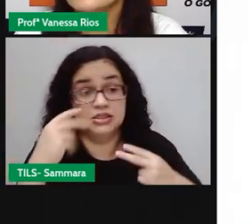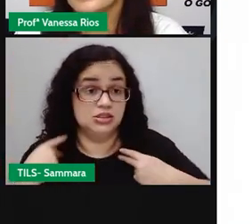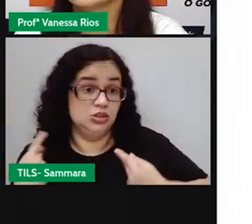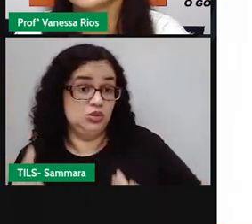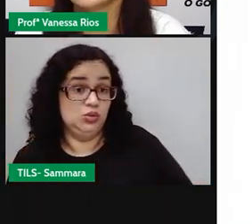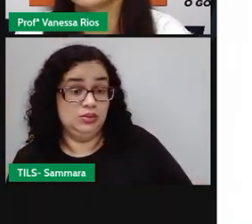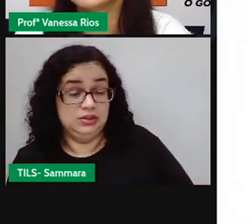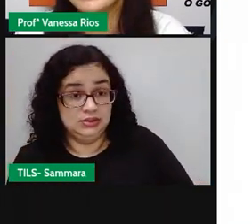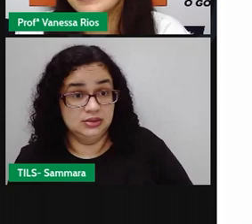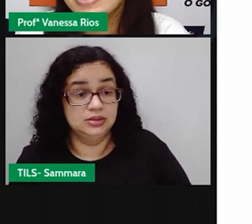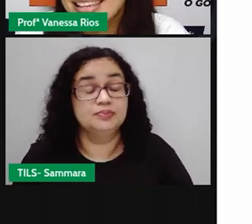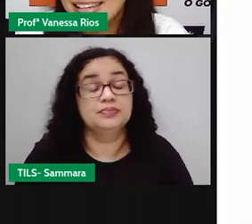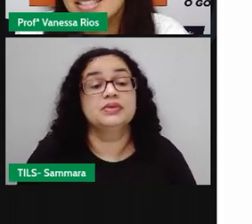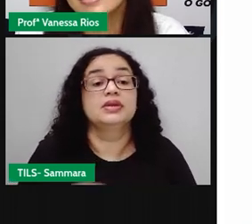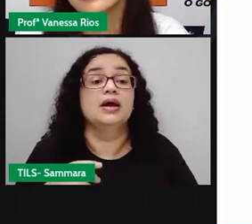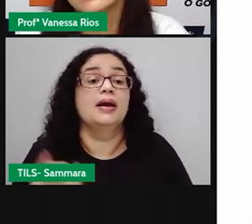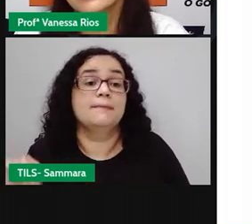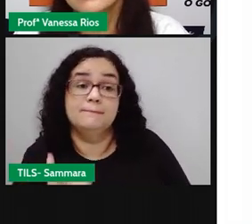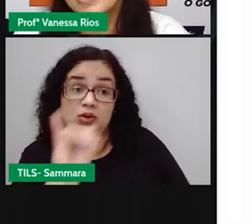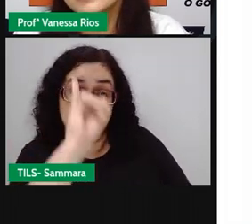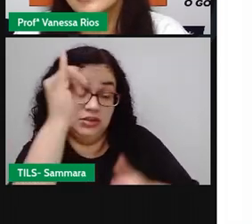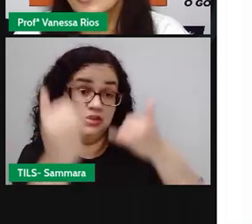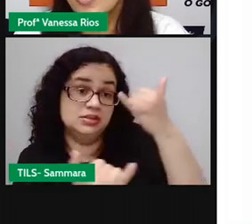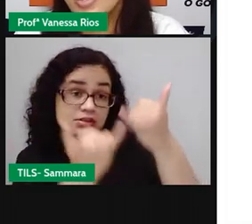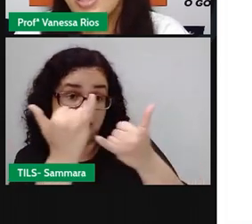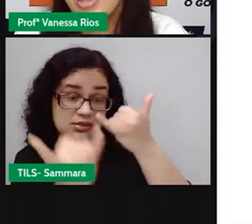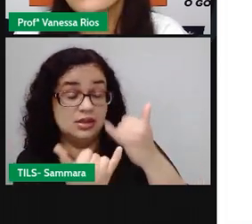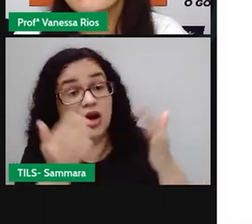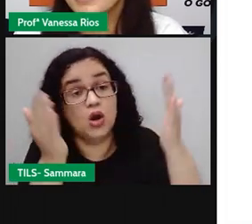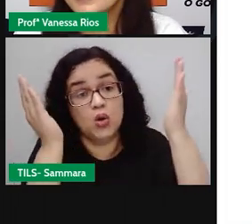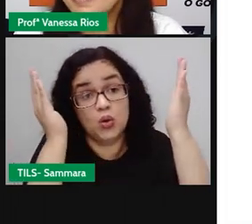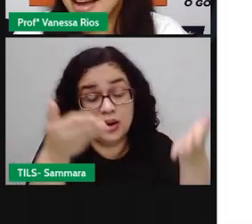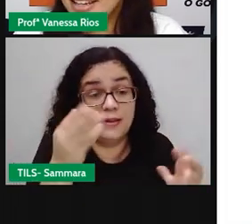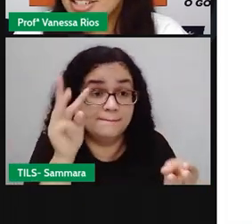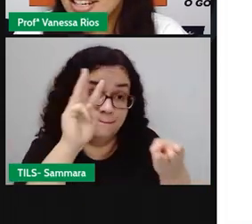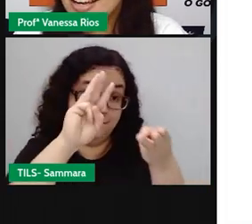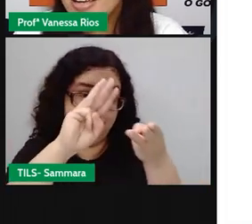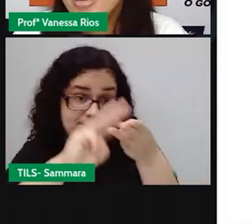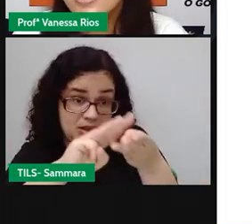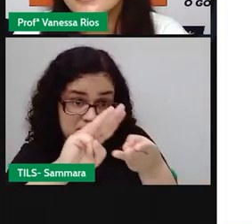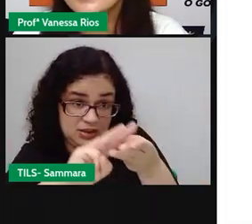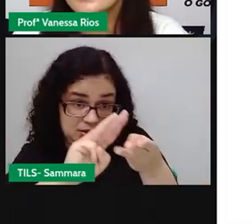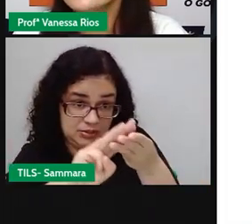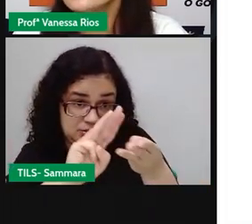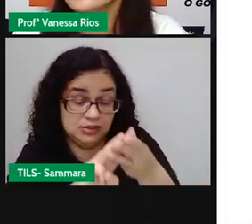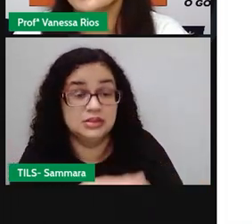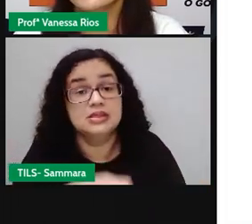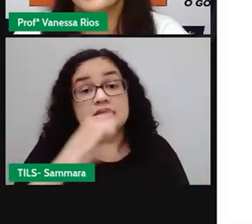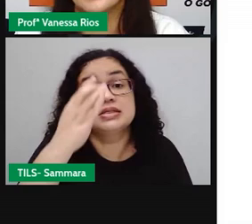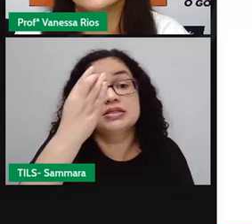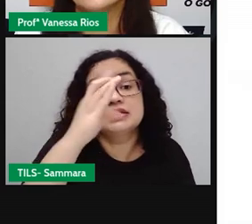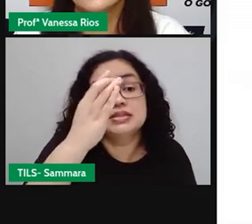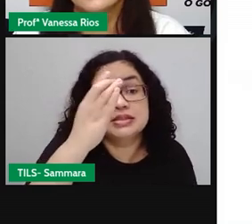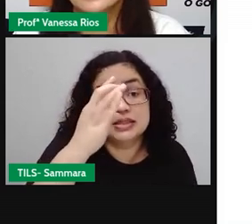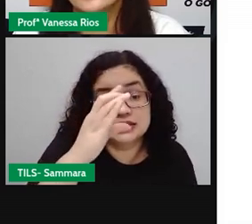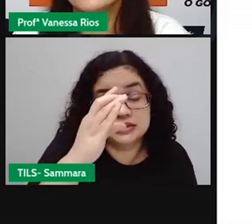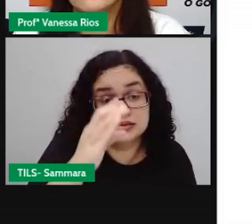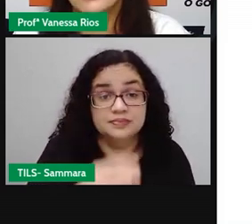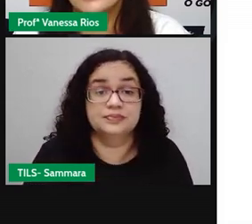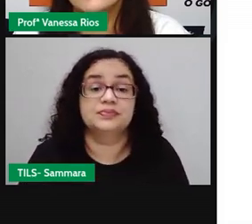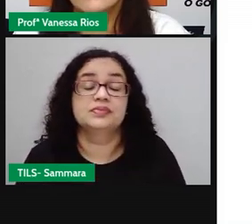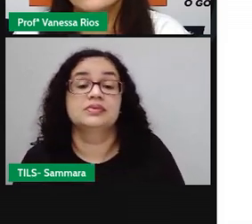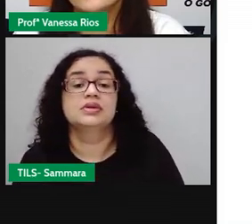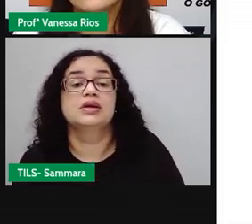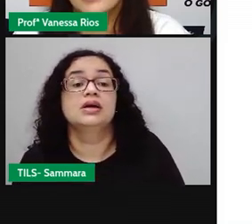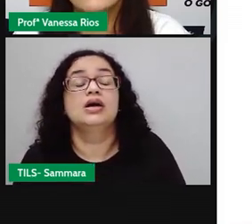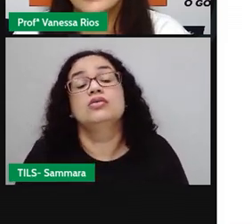importância cultural das brincadeiras. Mas agora a aula é matemática e ciências naturais. E a gente